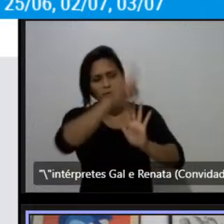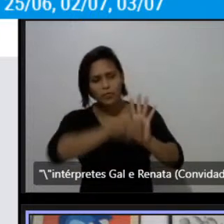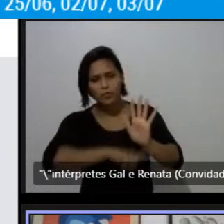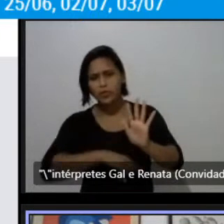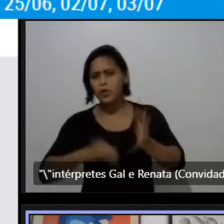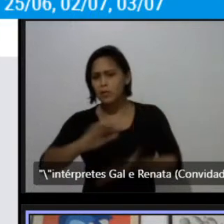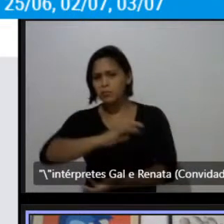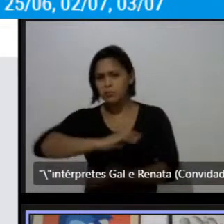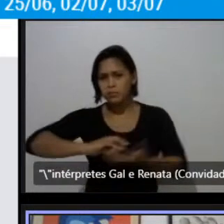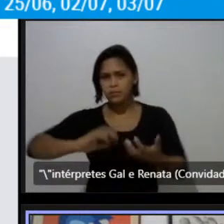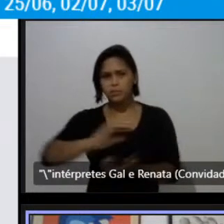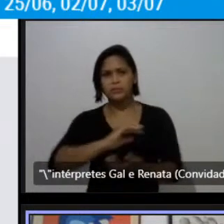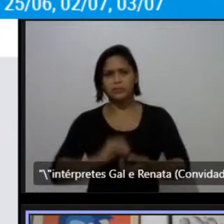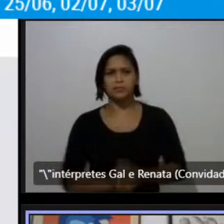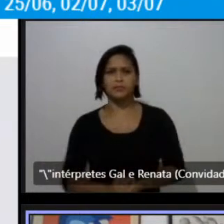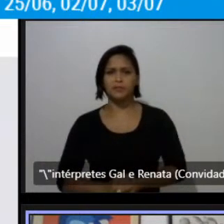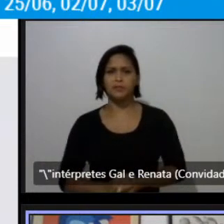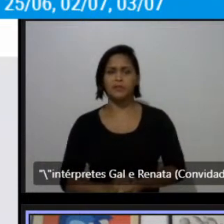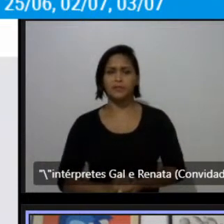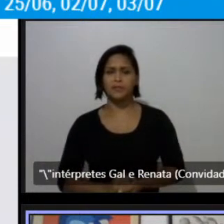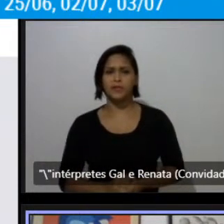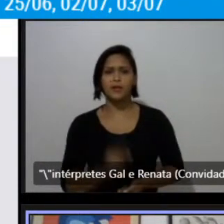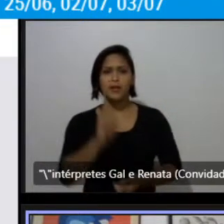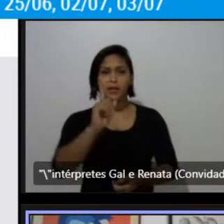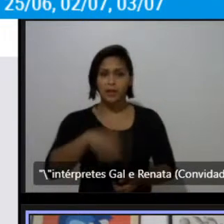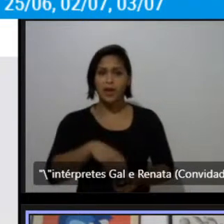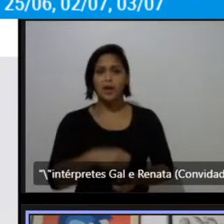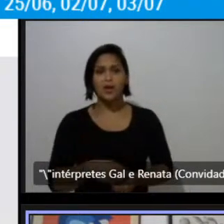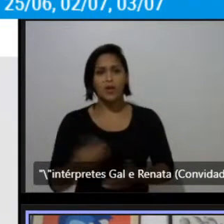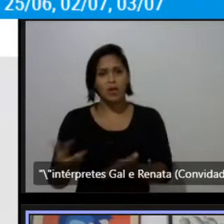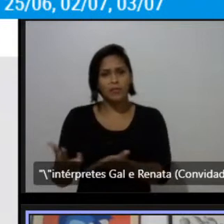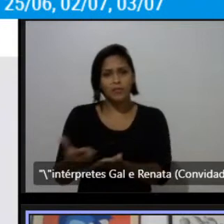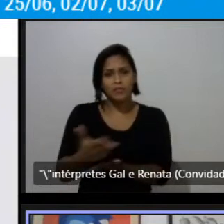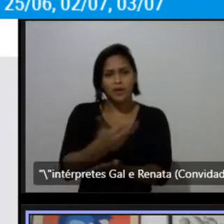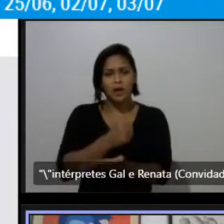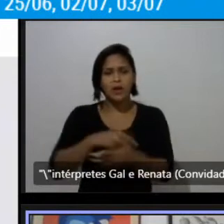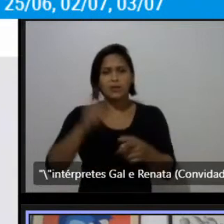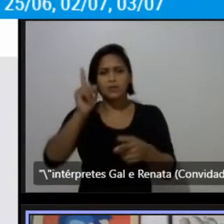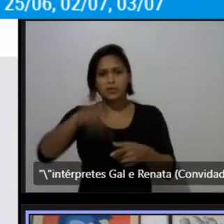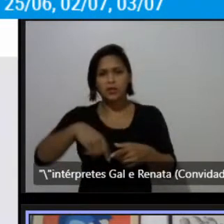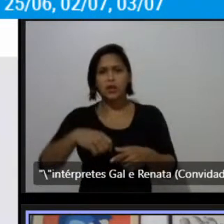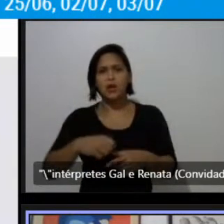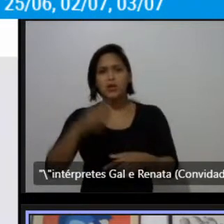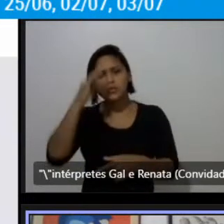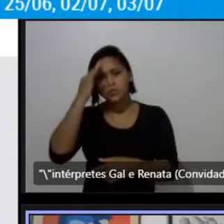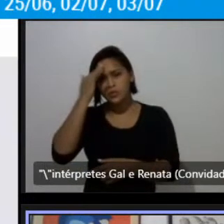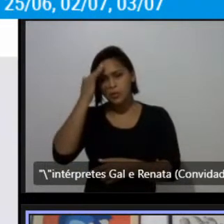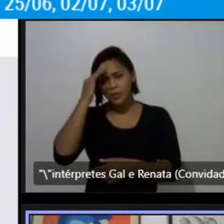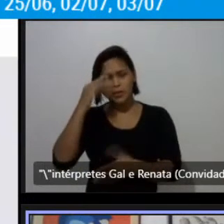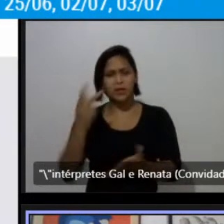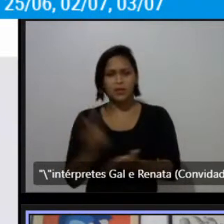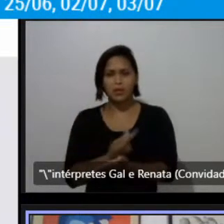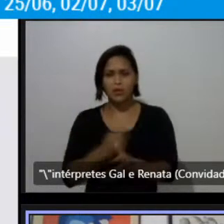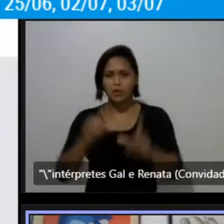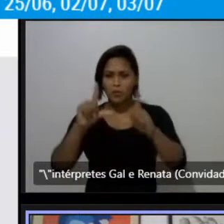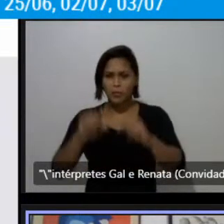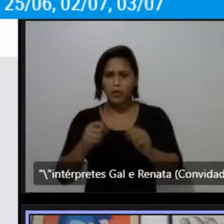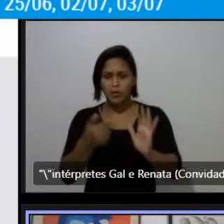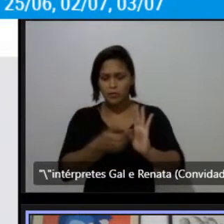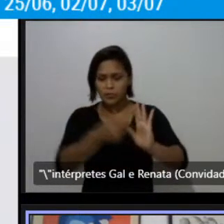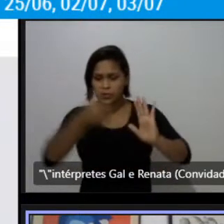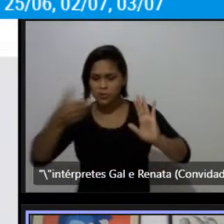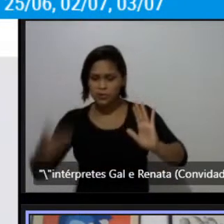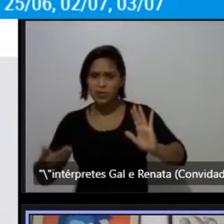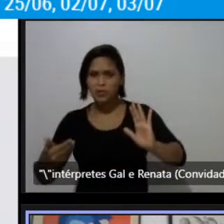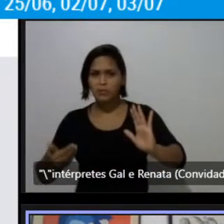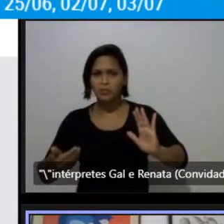nesses manifestos, tá? E aí, enquanto recorte temporal, só para a gente entender, né, eu vou sair um pouco da